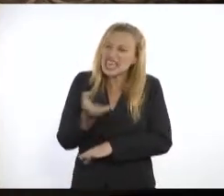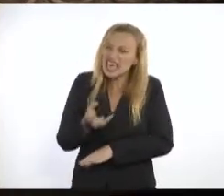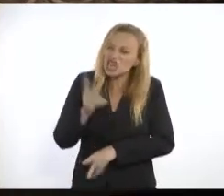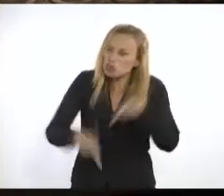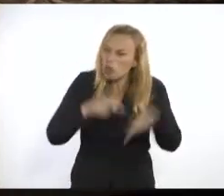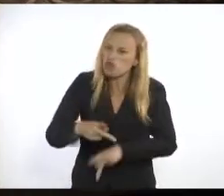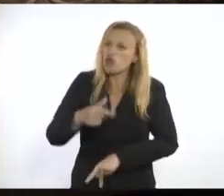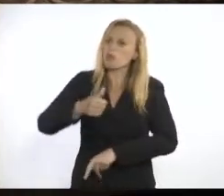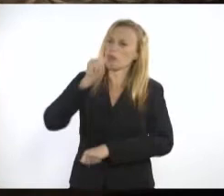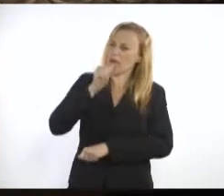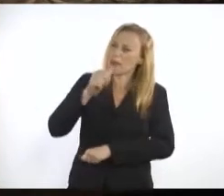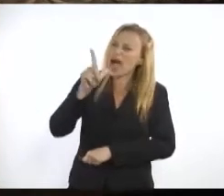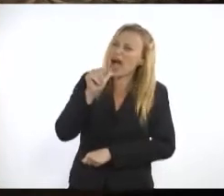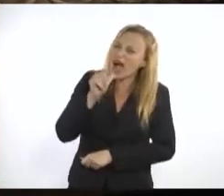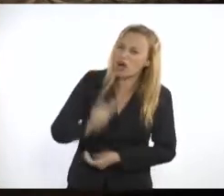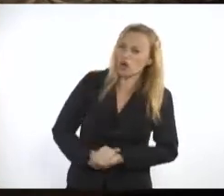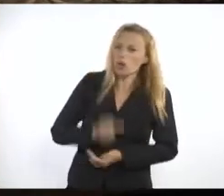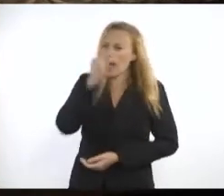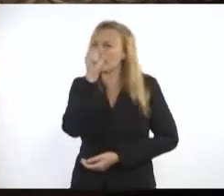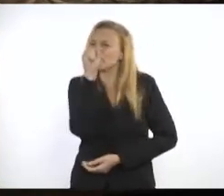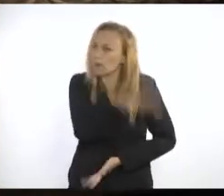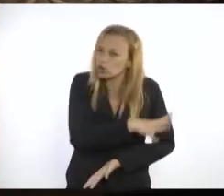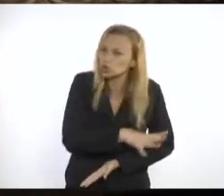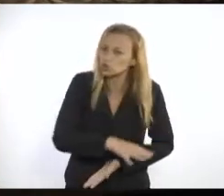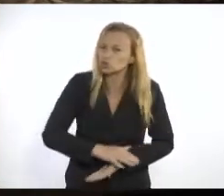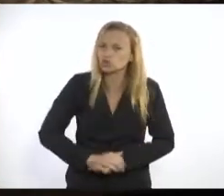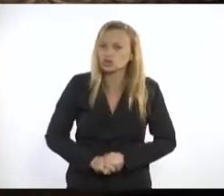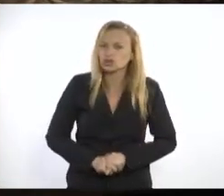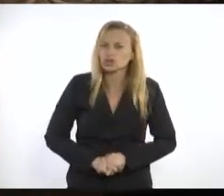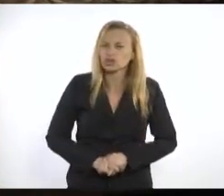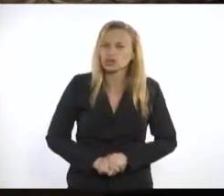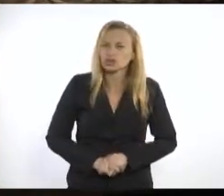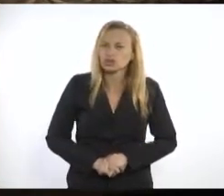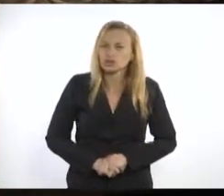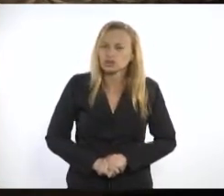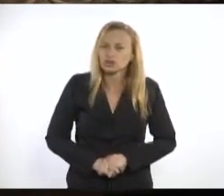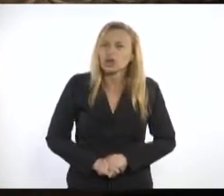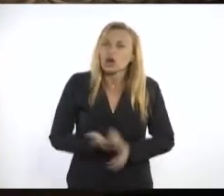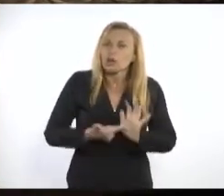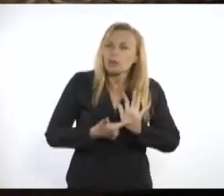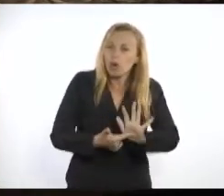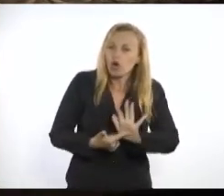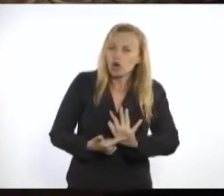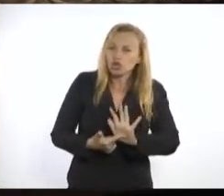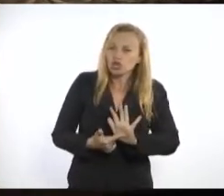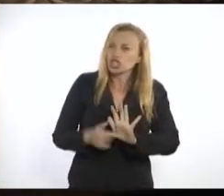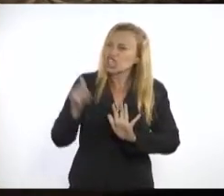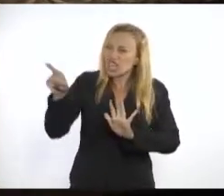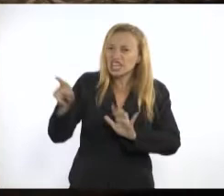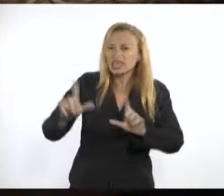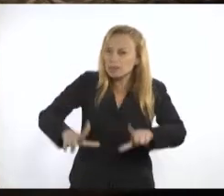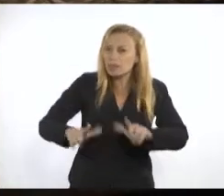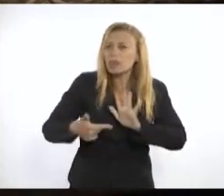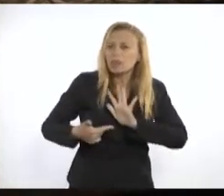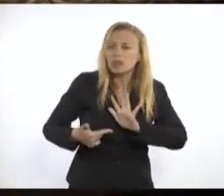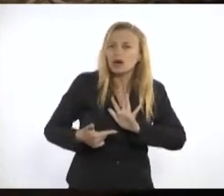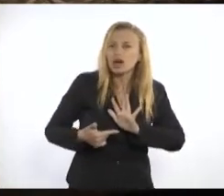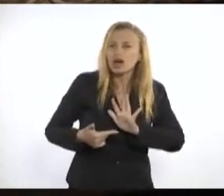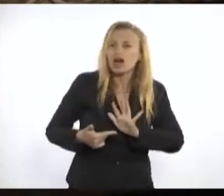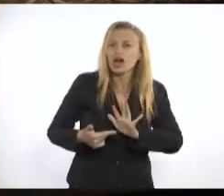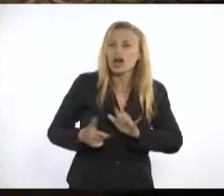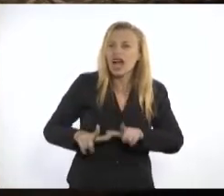água. Isso é um absurdo, isso é a forma desse governador mostrar a